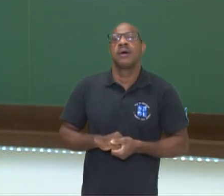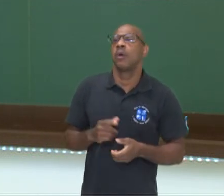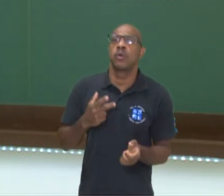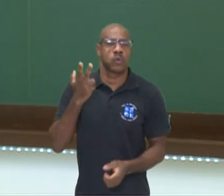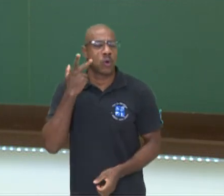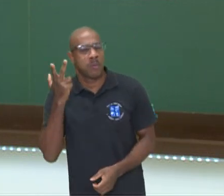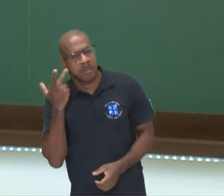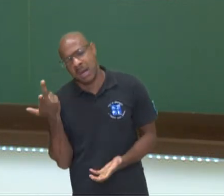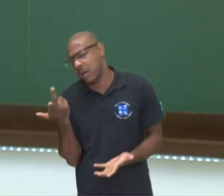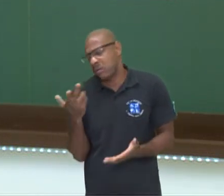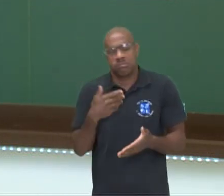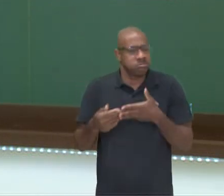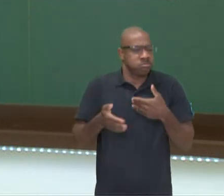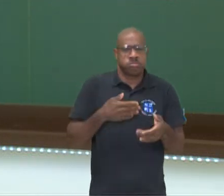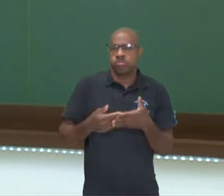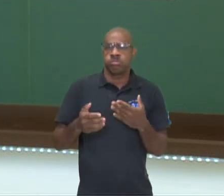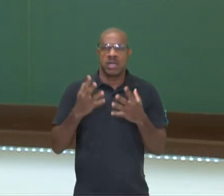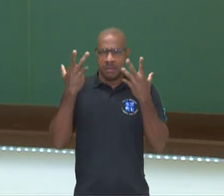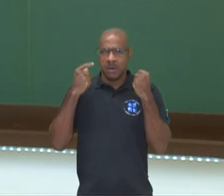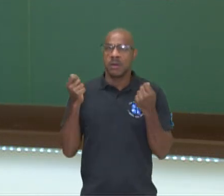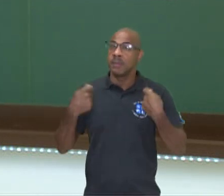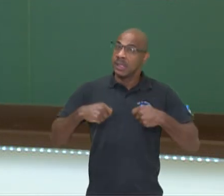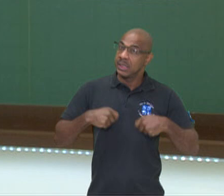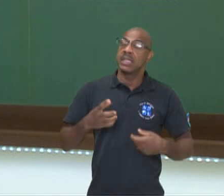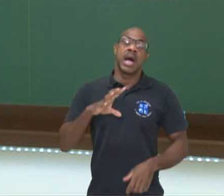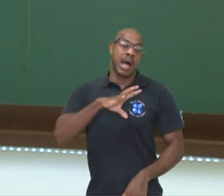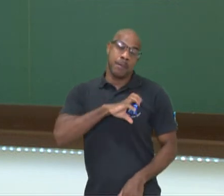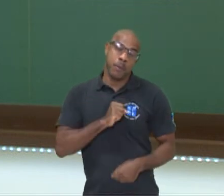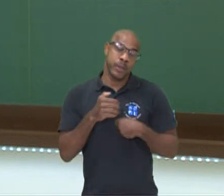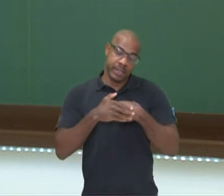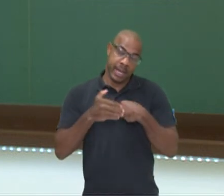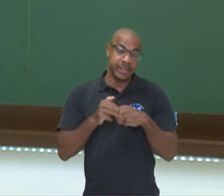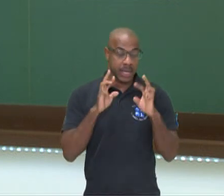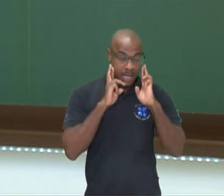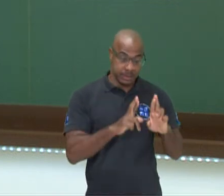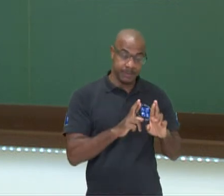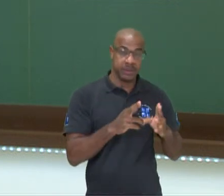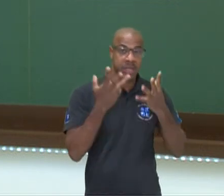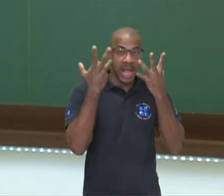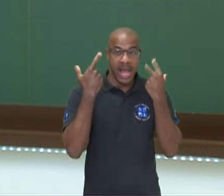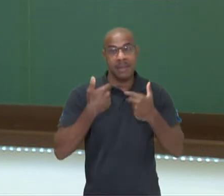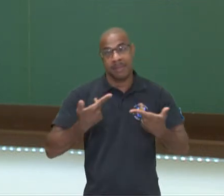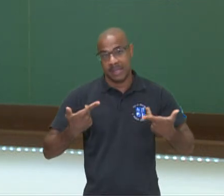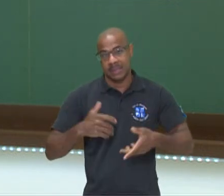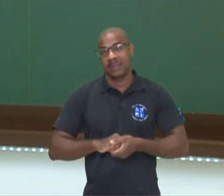normal, tradicional, precisa de muito amor e carinho e respeito, tá bom? Se você